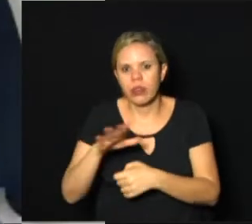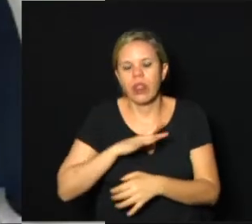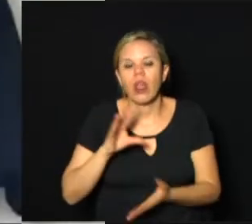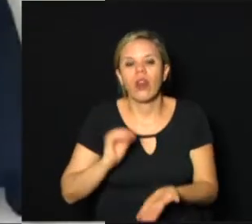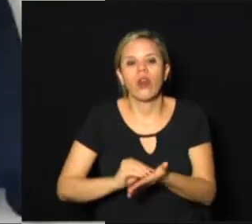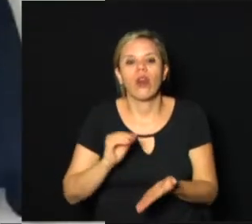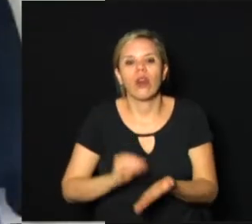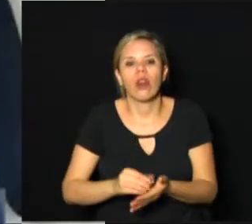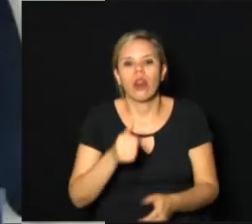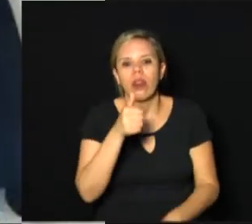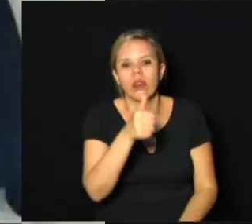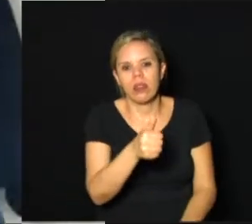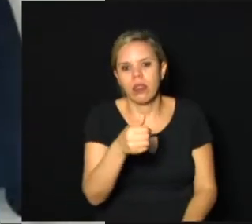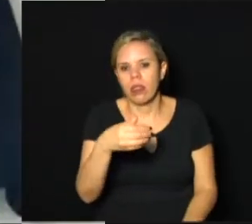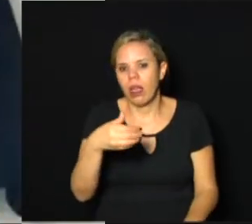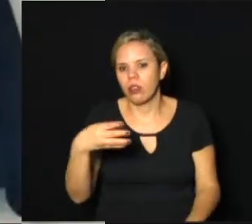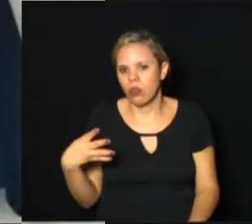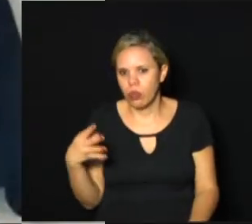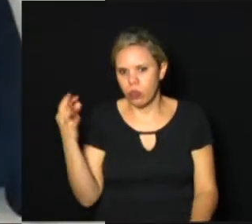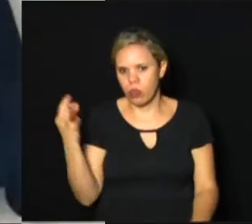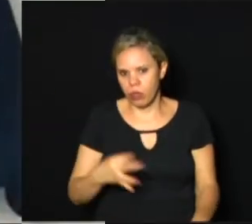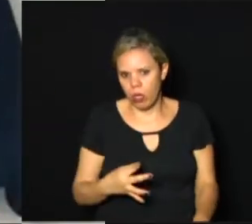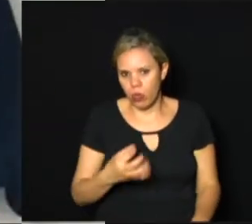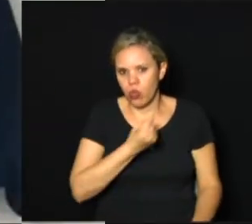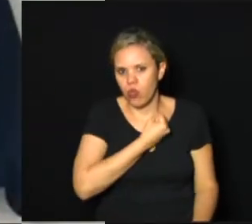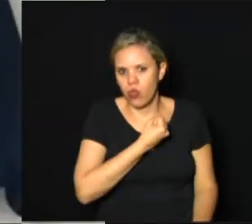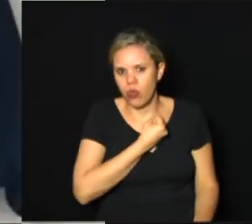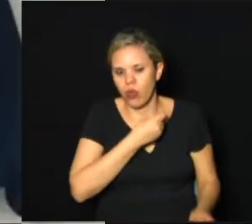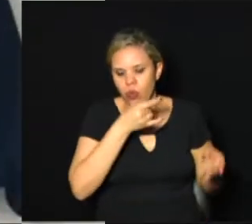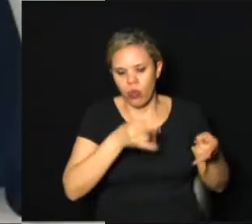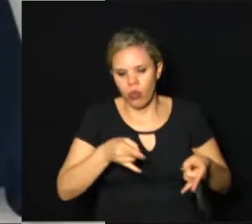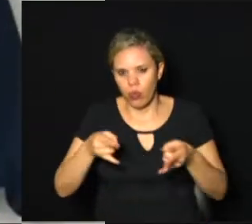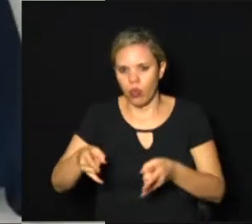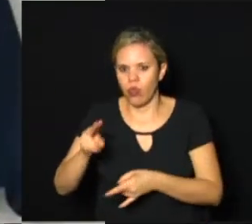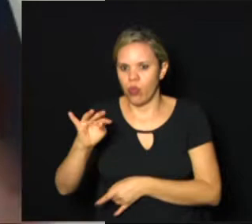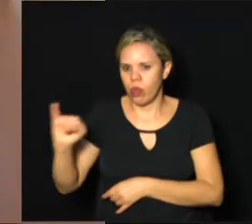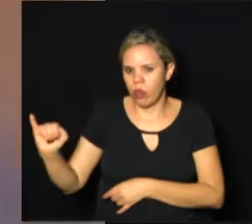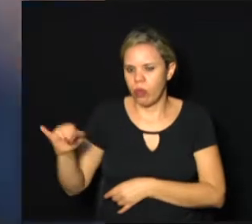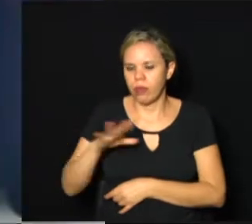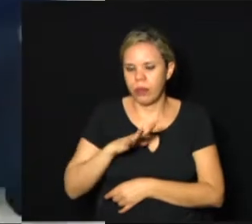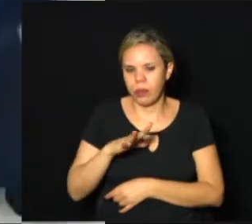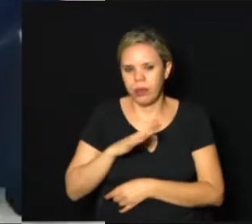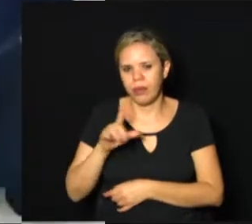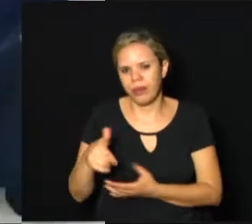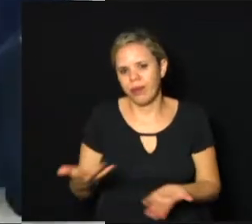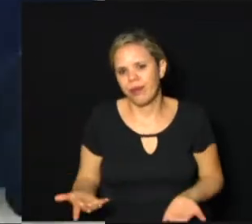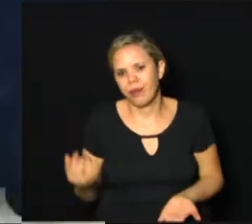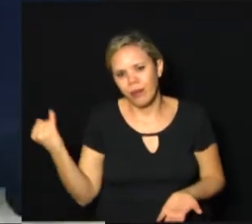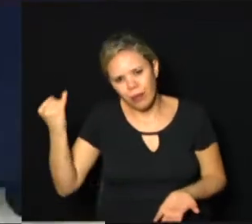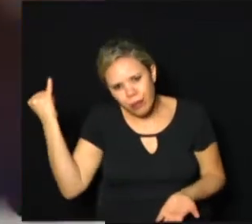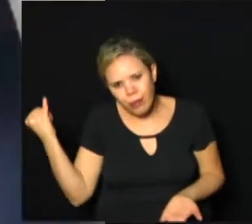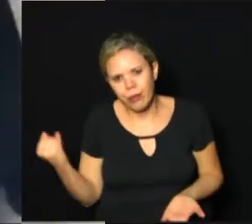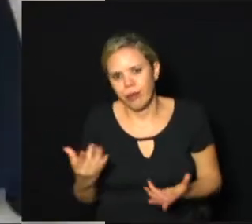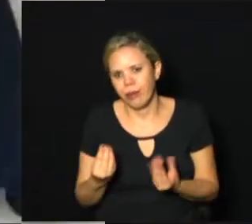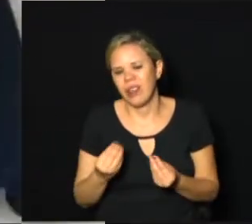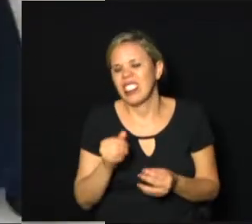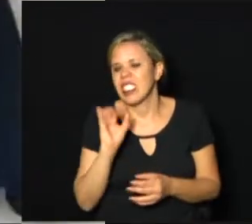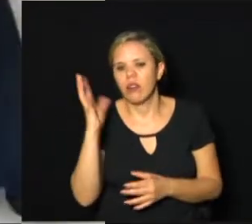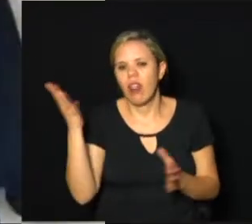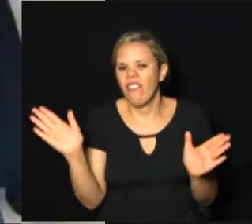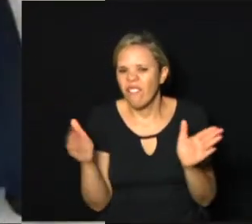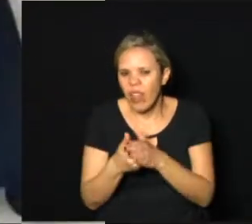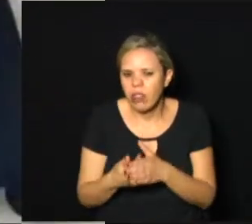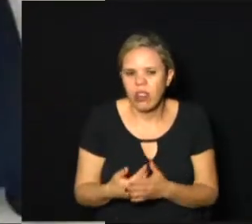de 114% no número de leitos de terapia intensiva pediátrica na cidade. É um déficit importante. O fechamento desses